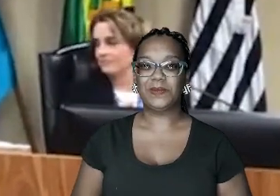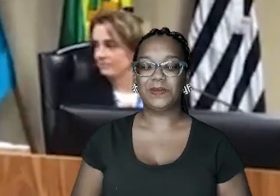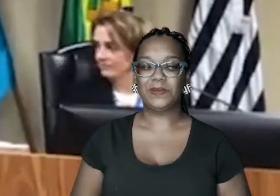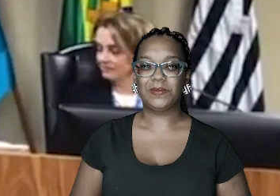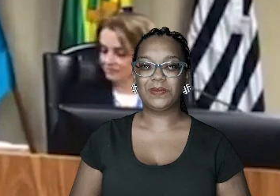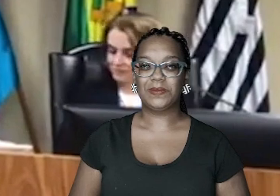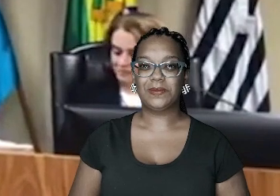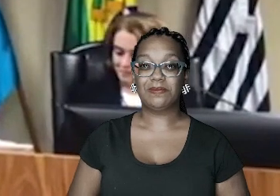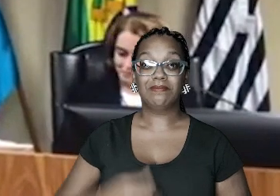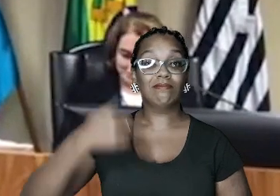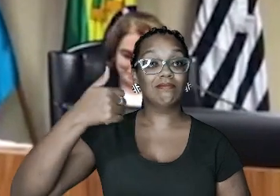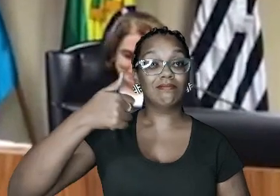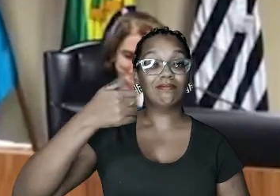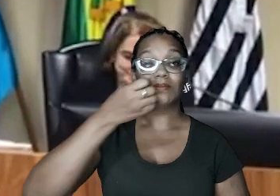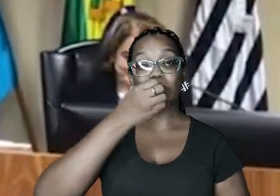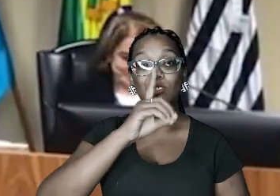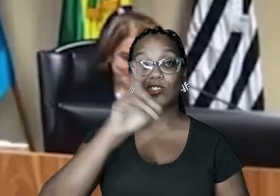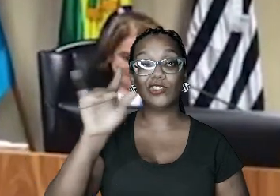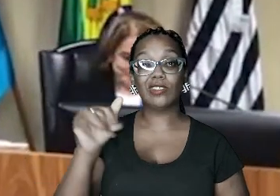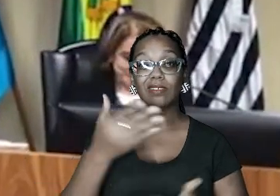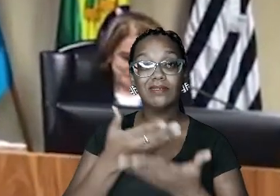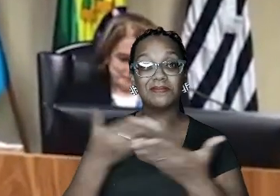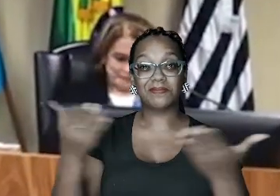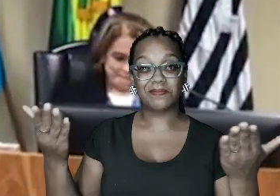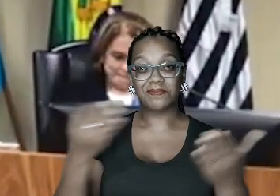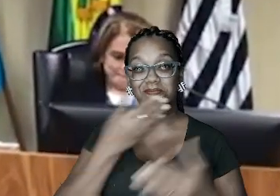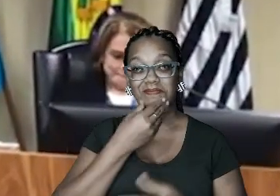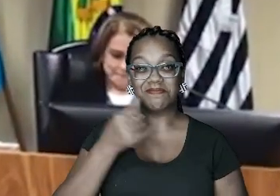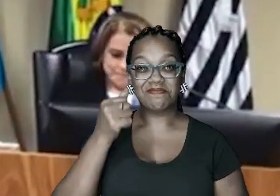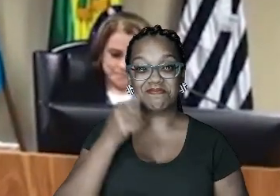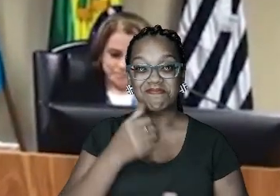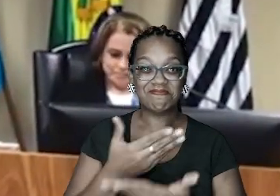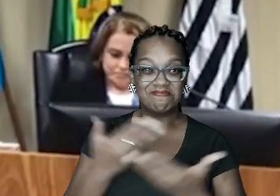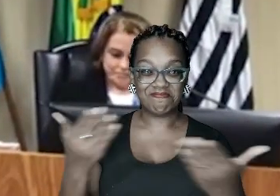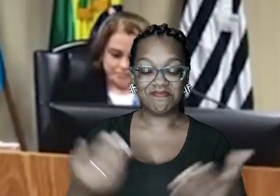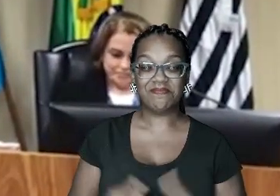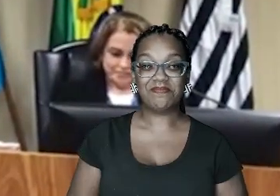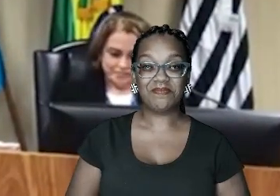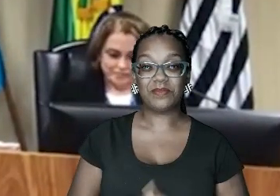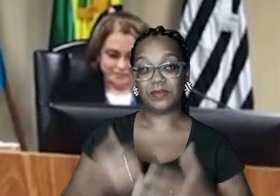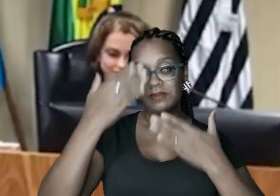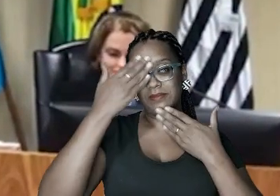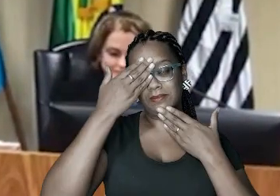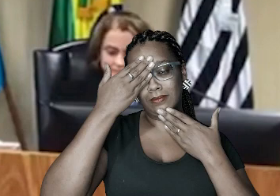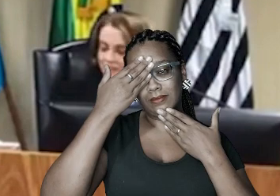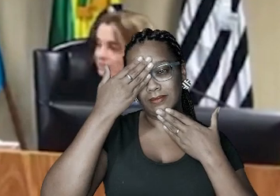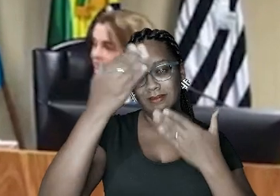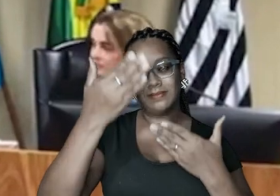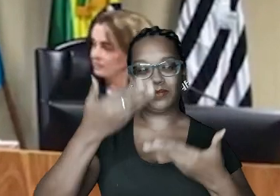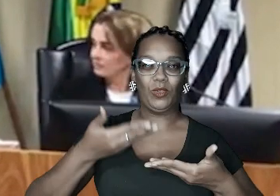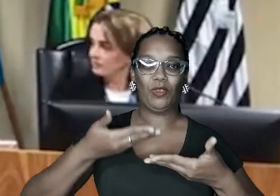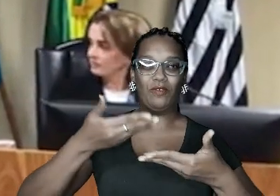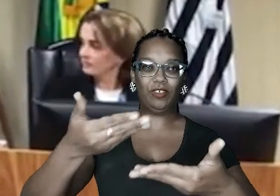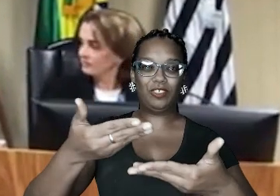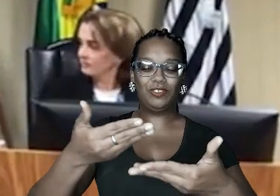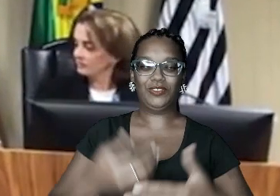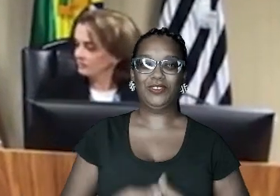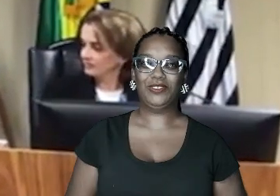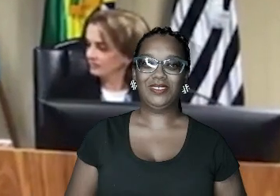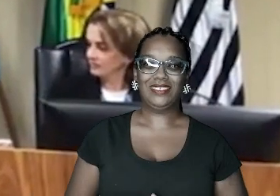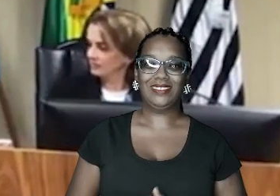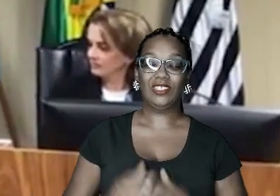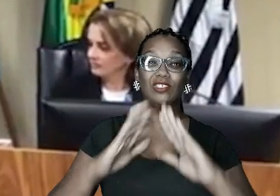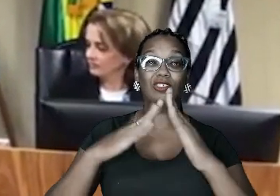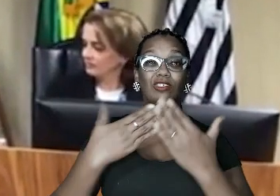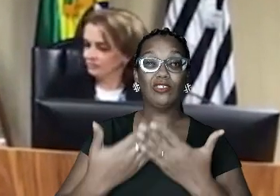bom dia a todos e a todas eu agradeço o Gentil convite que me foi dirigido pela escola de magistrados